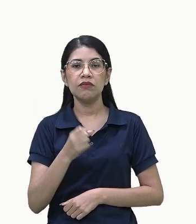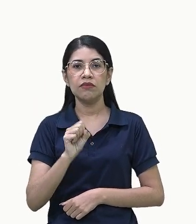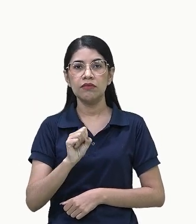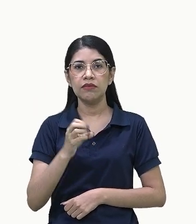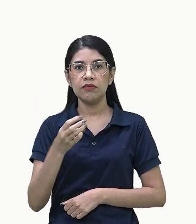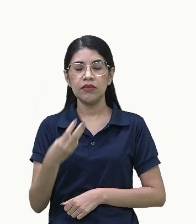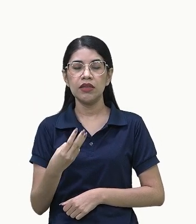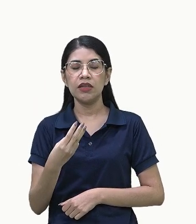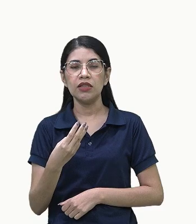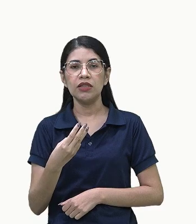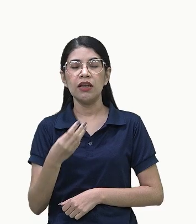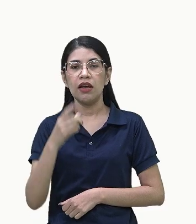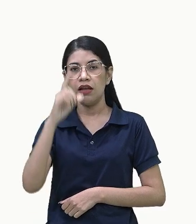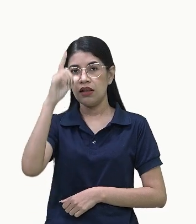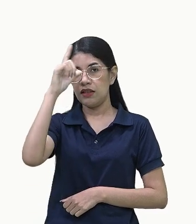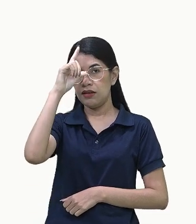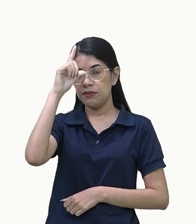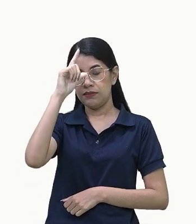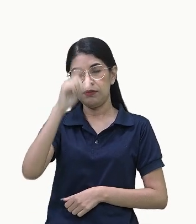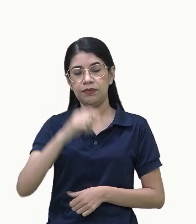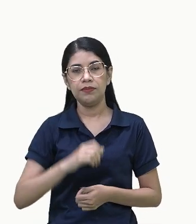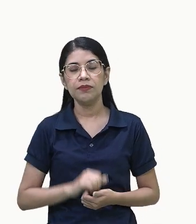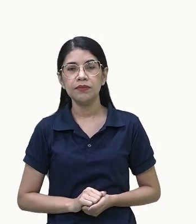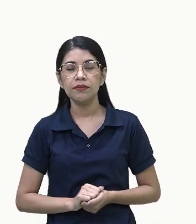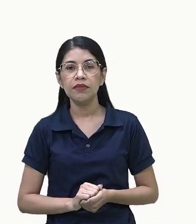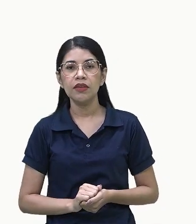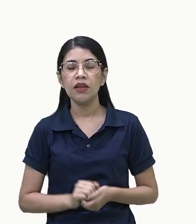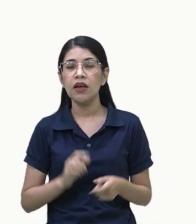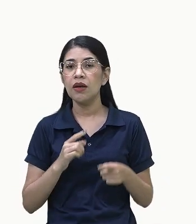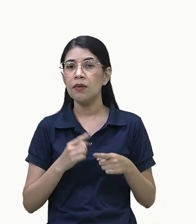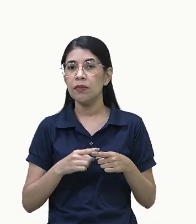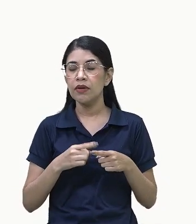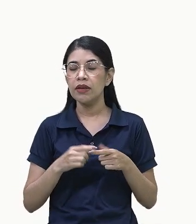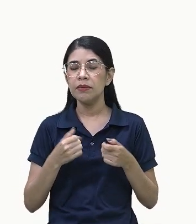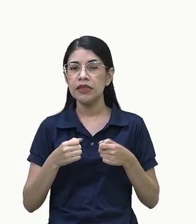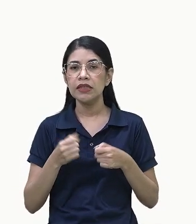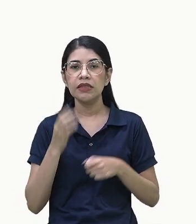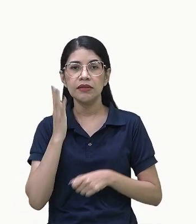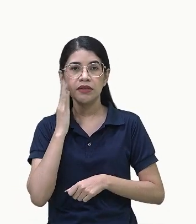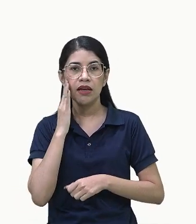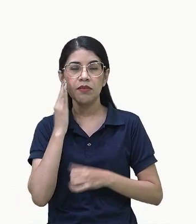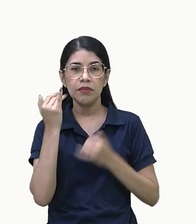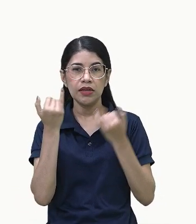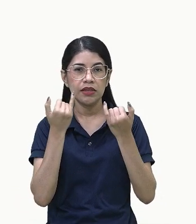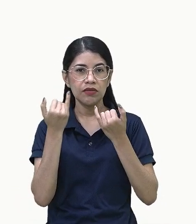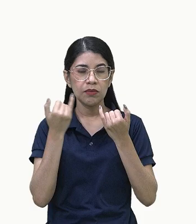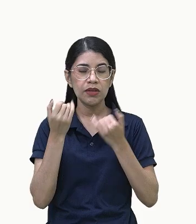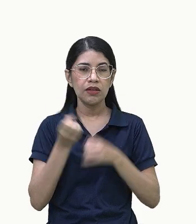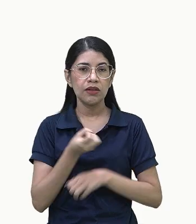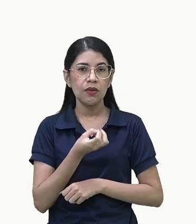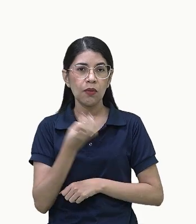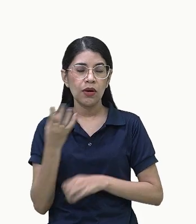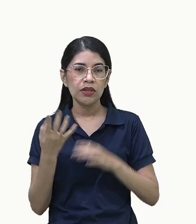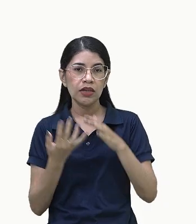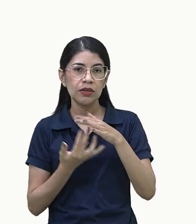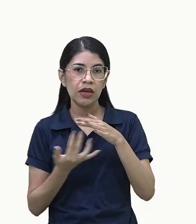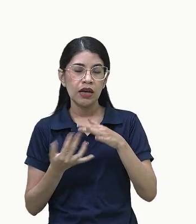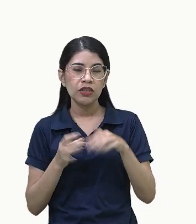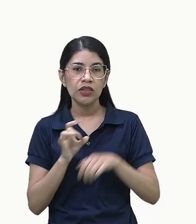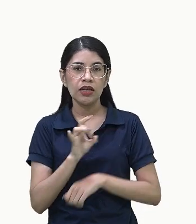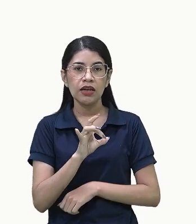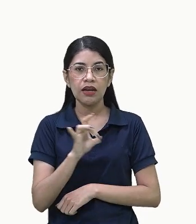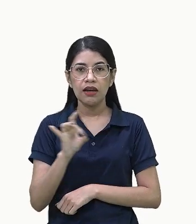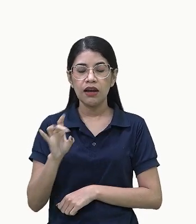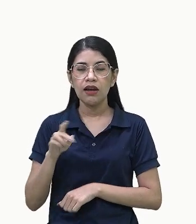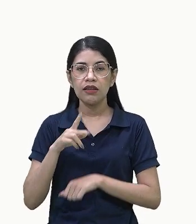3.183 vêm da Alemanha. Por que é importante nós sabermos esses valores individuais de cada